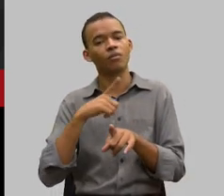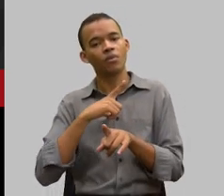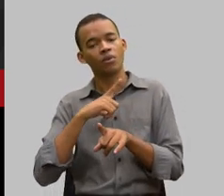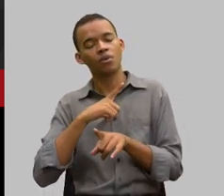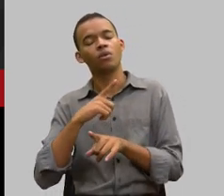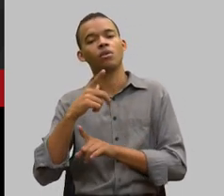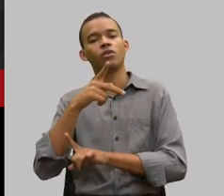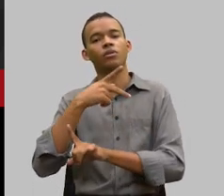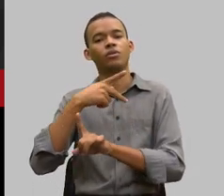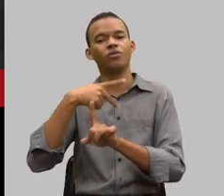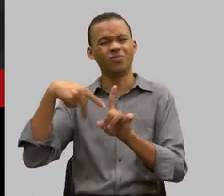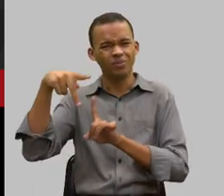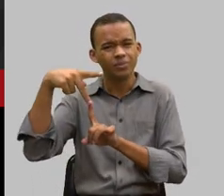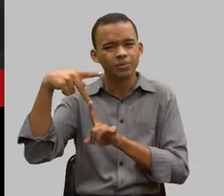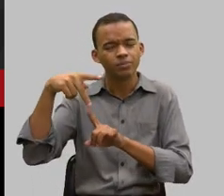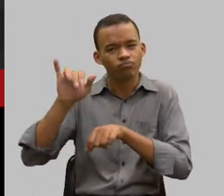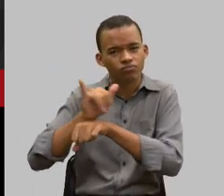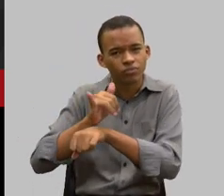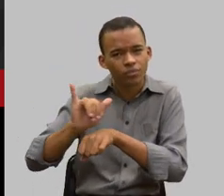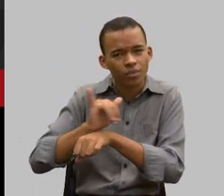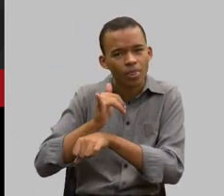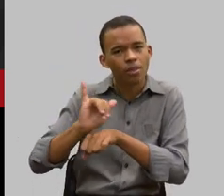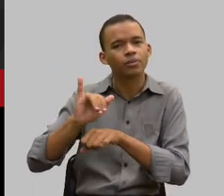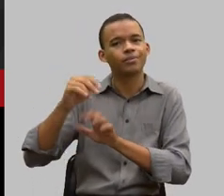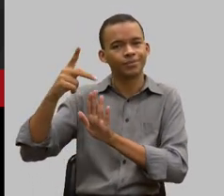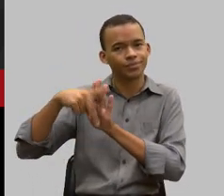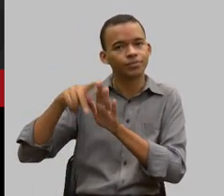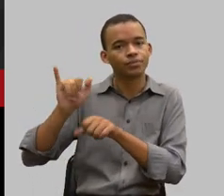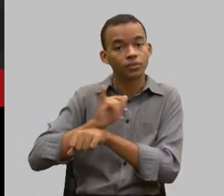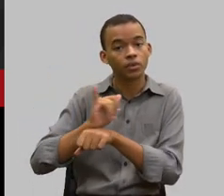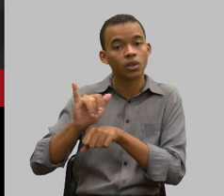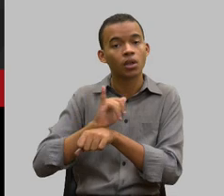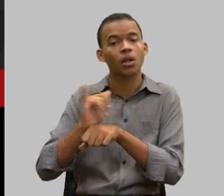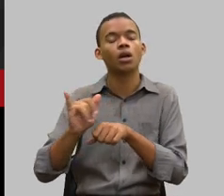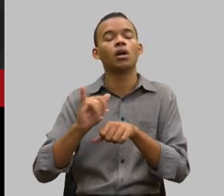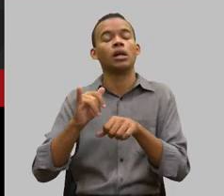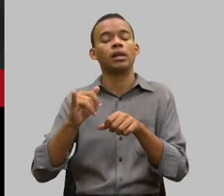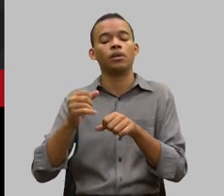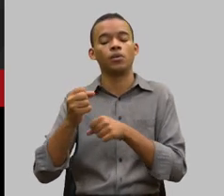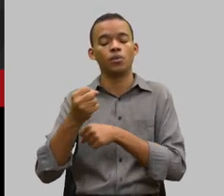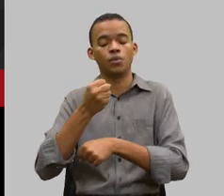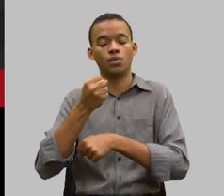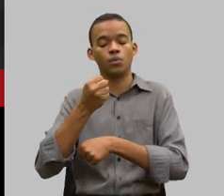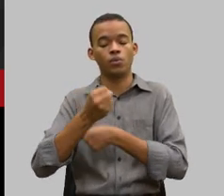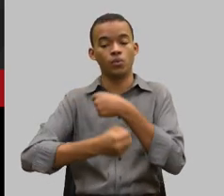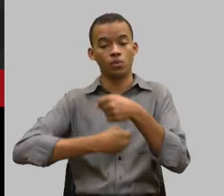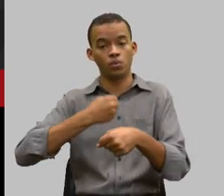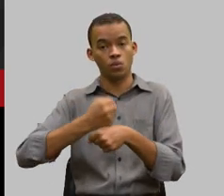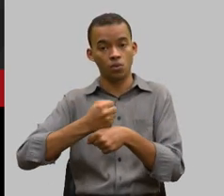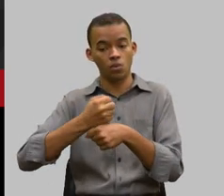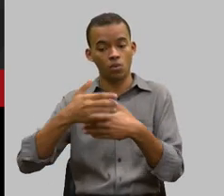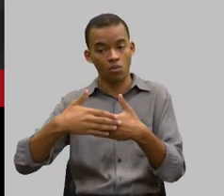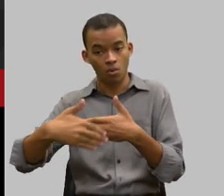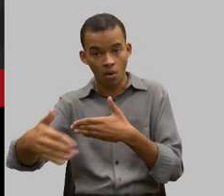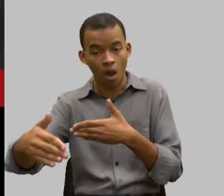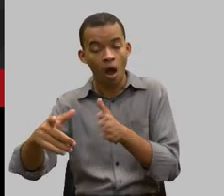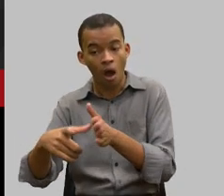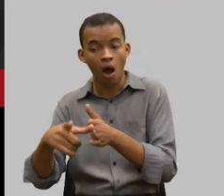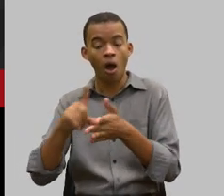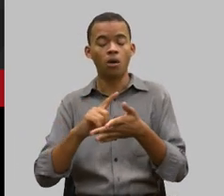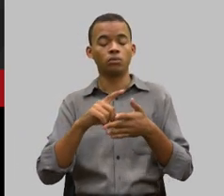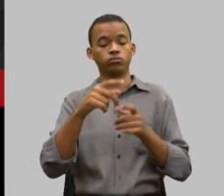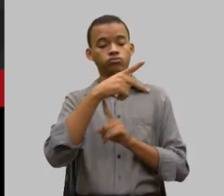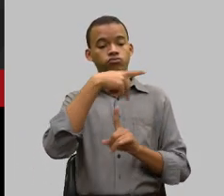exposto a a todas as partes interessadas antes do início do ano e os de participação